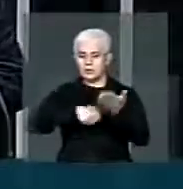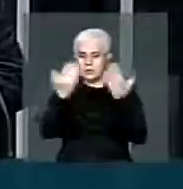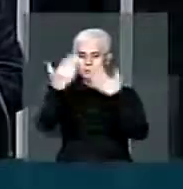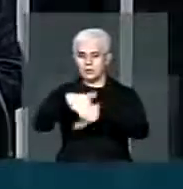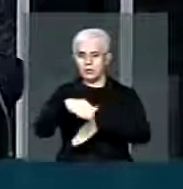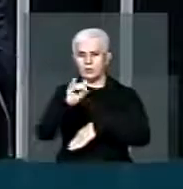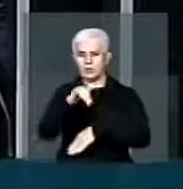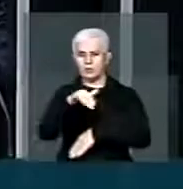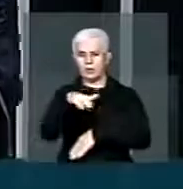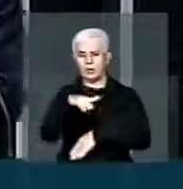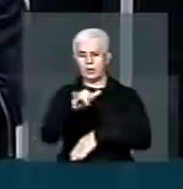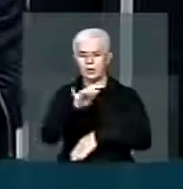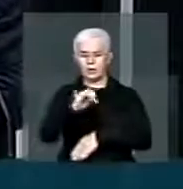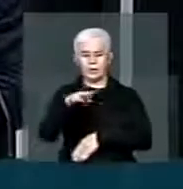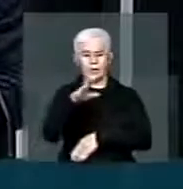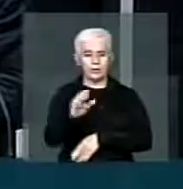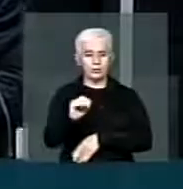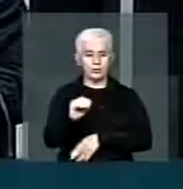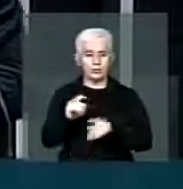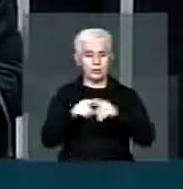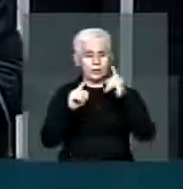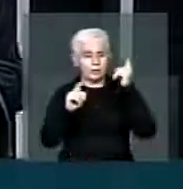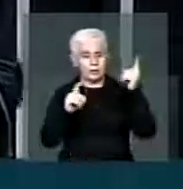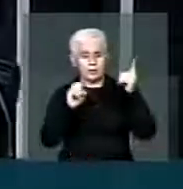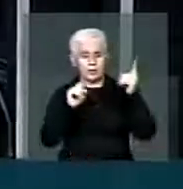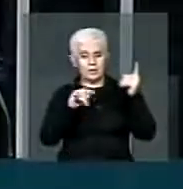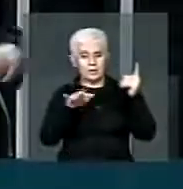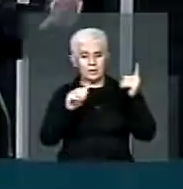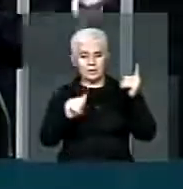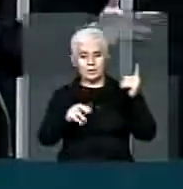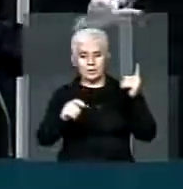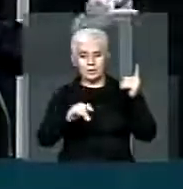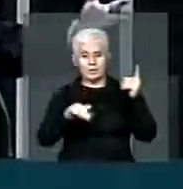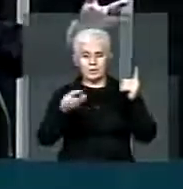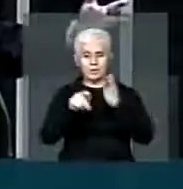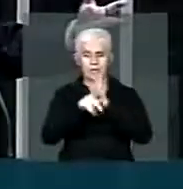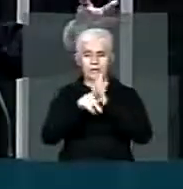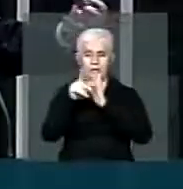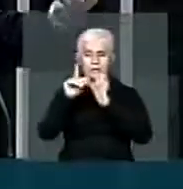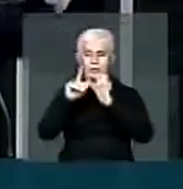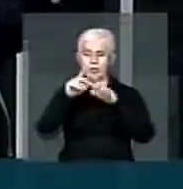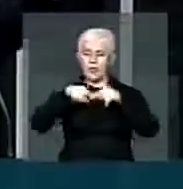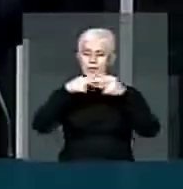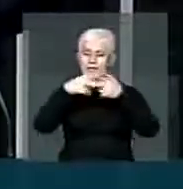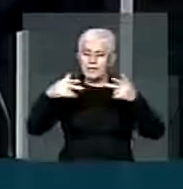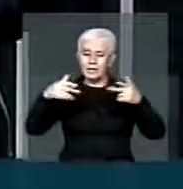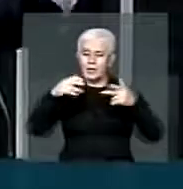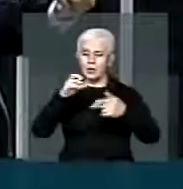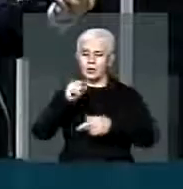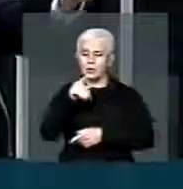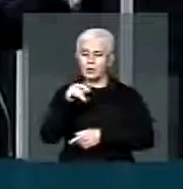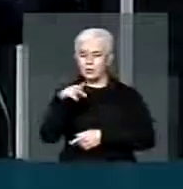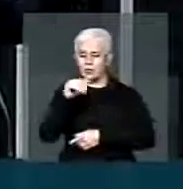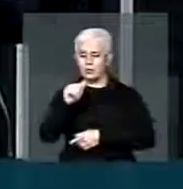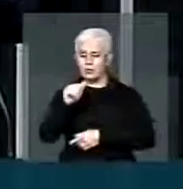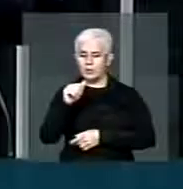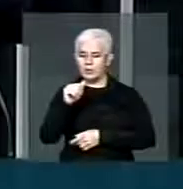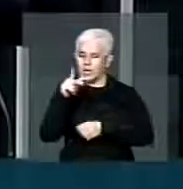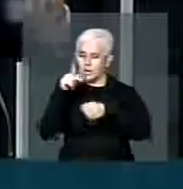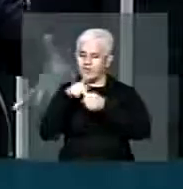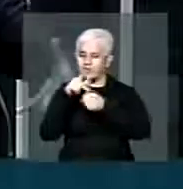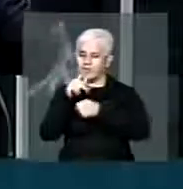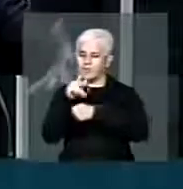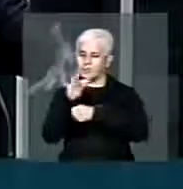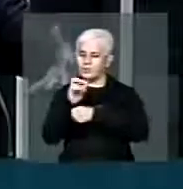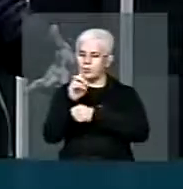fiscalização. E no caso de Santa Maria, a espuma que era tóxica, que no momento em que queimou,